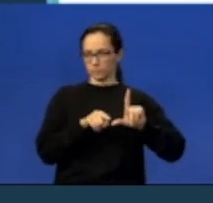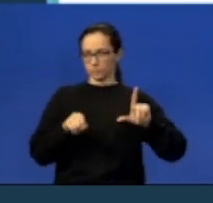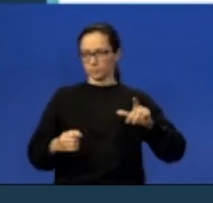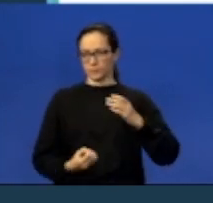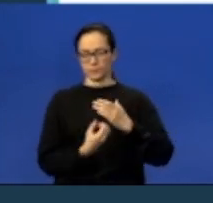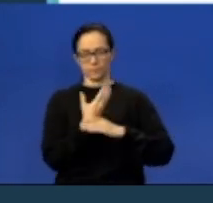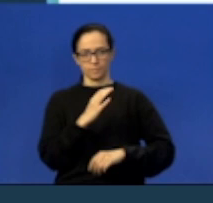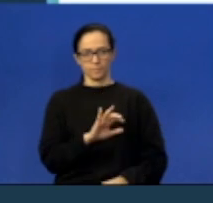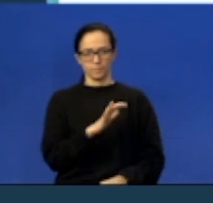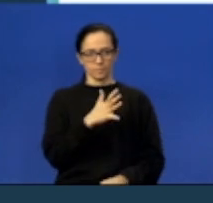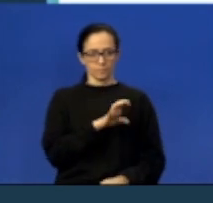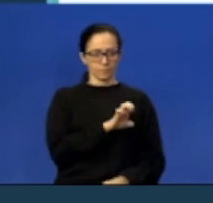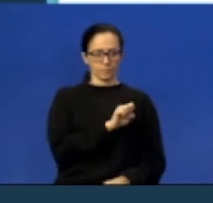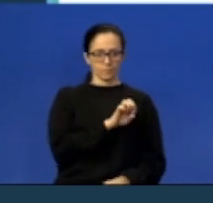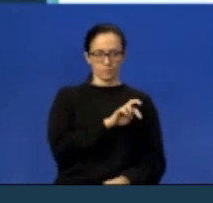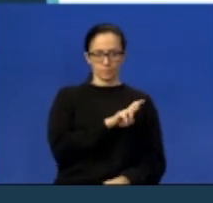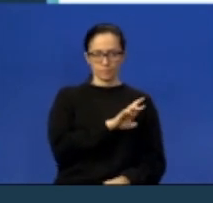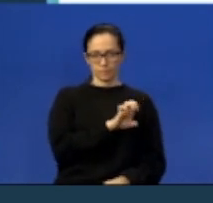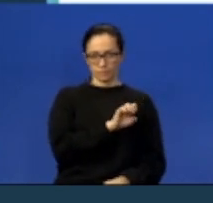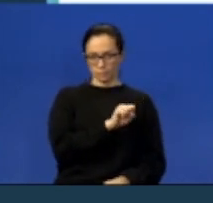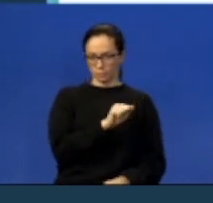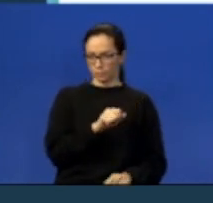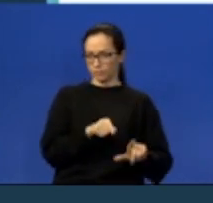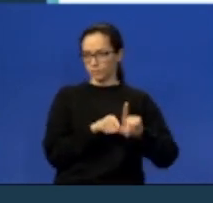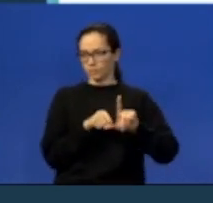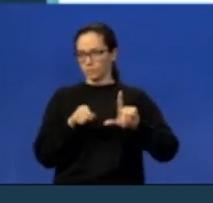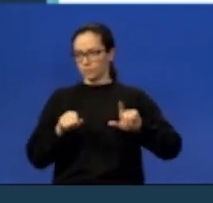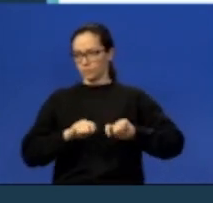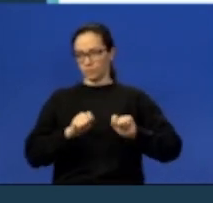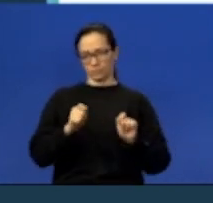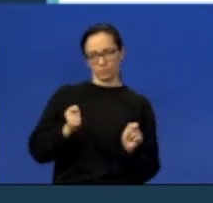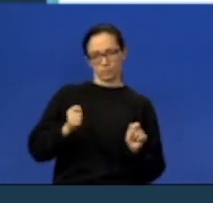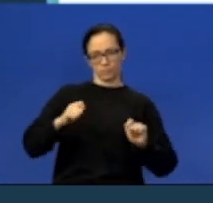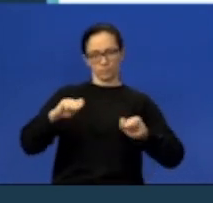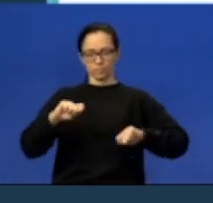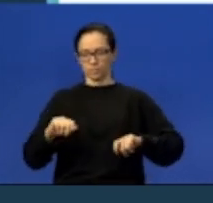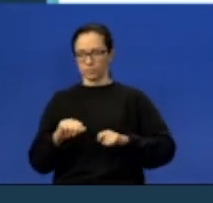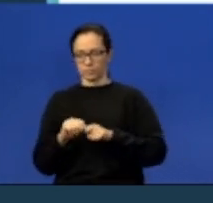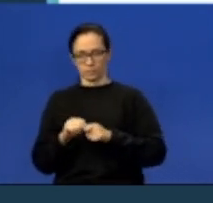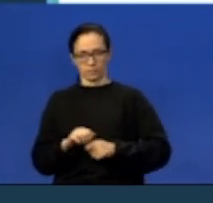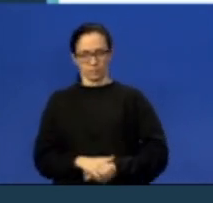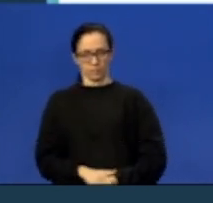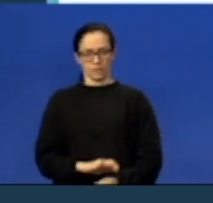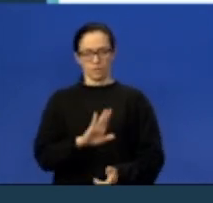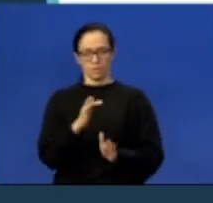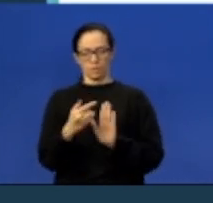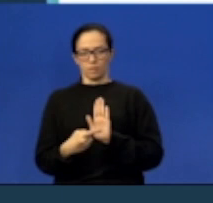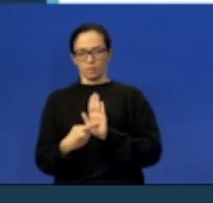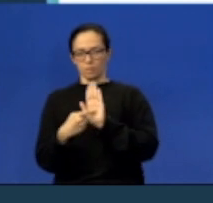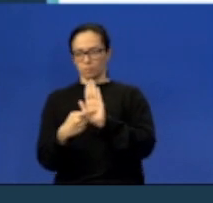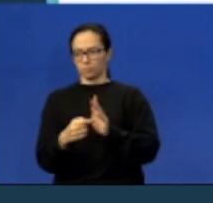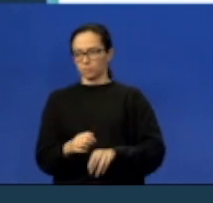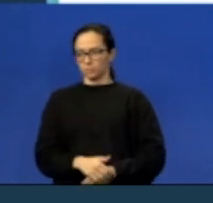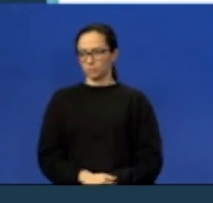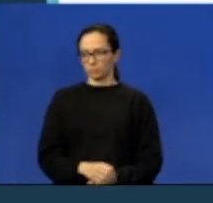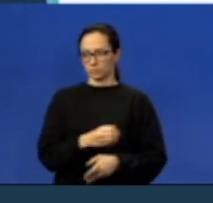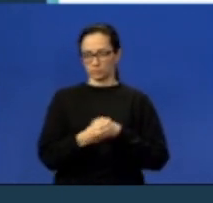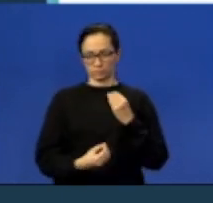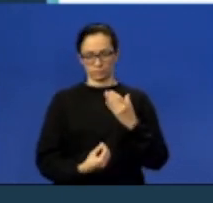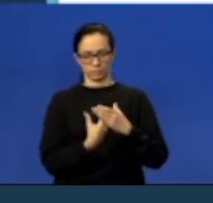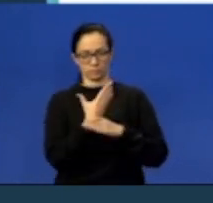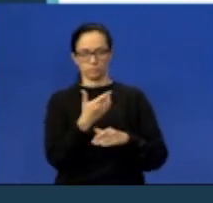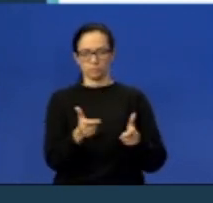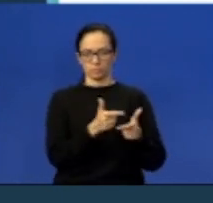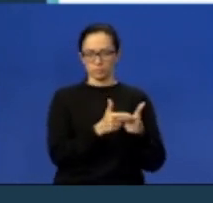estresse e no eixo horizontal, as regiões elástica e plástica. Então, como a gente observou, a região elástica, quando o osso ele sofre